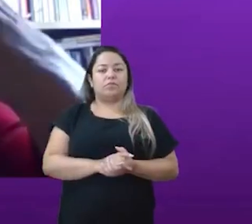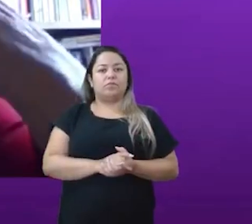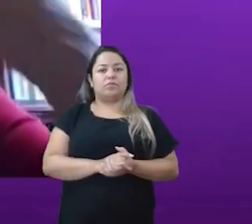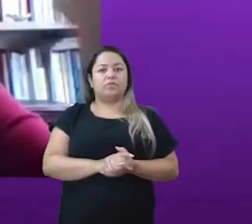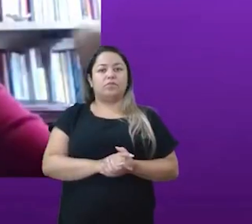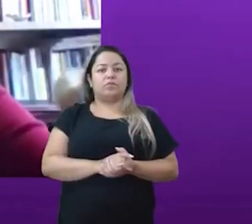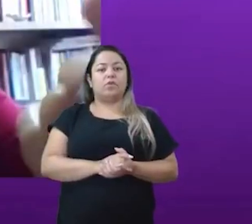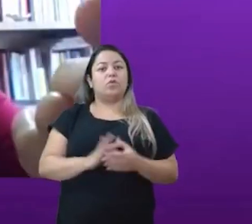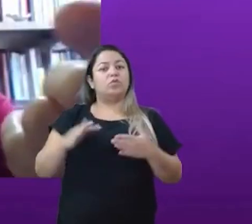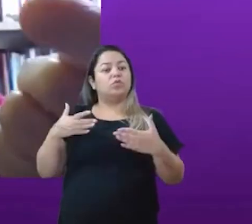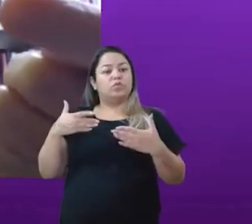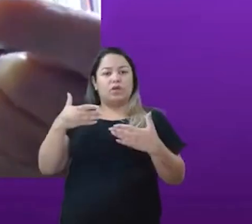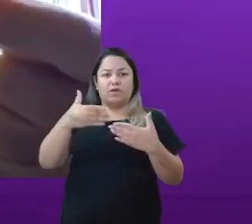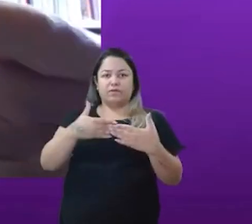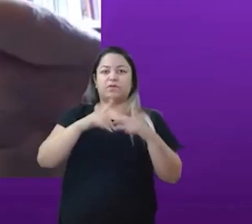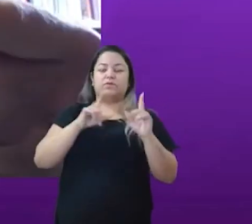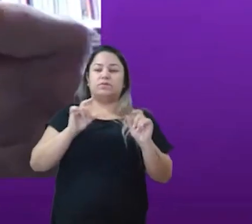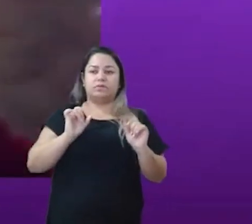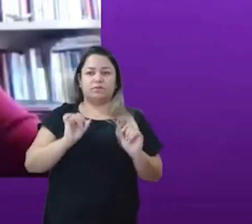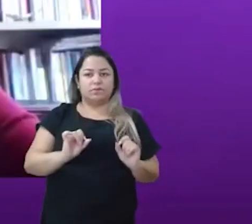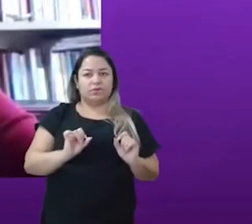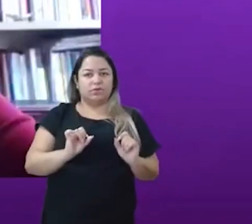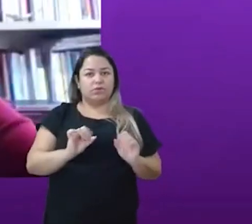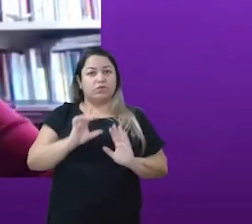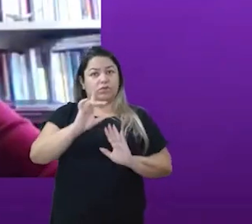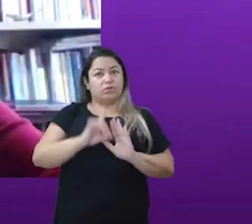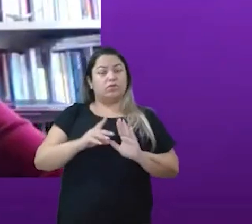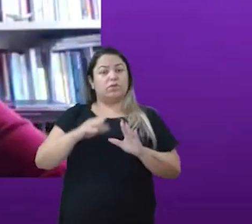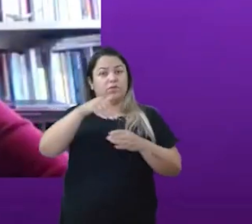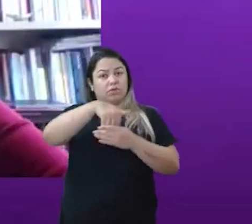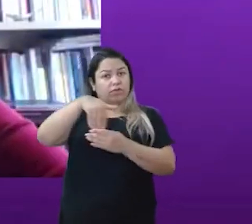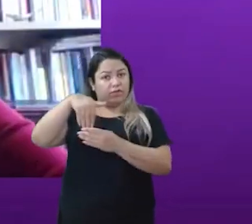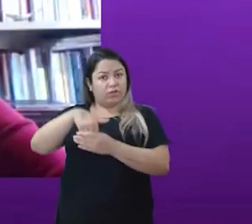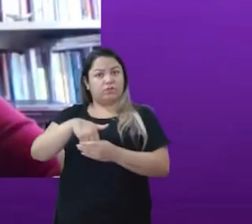no avanço do direito ao voto.